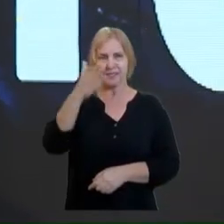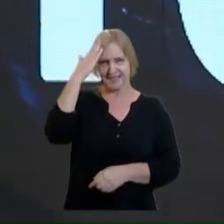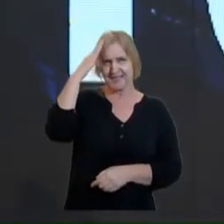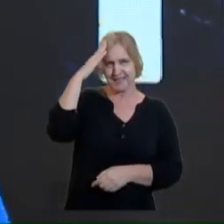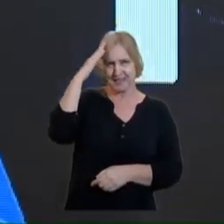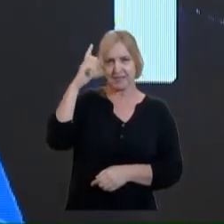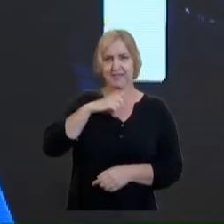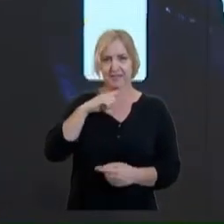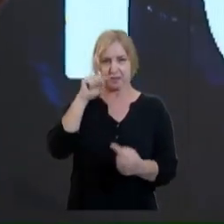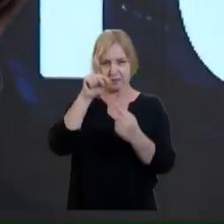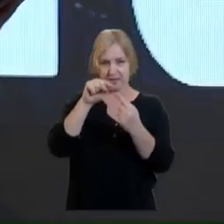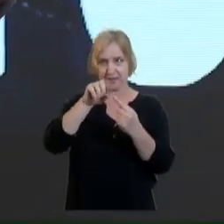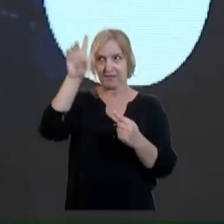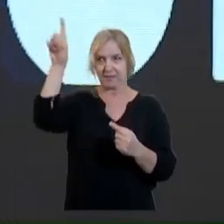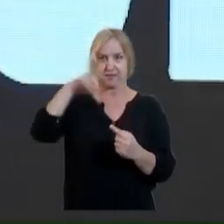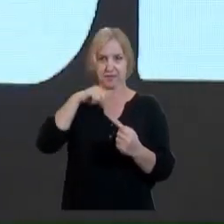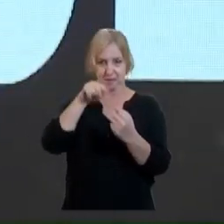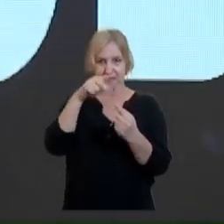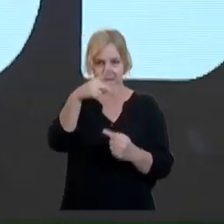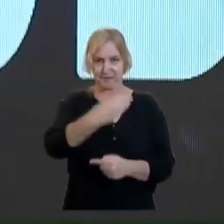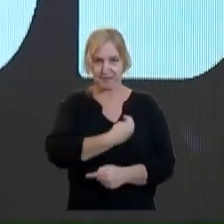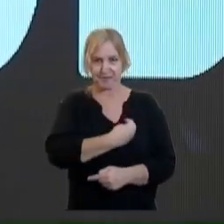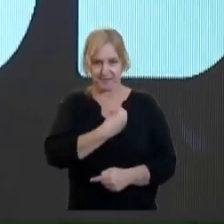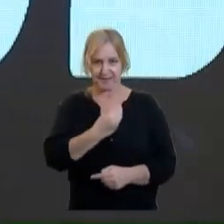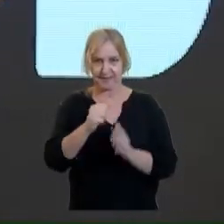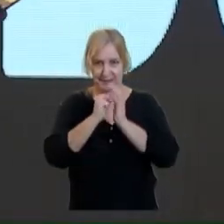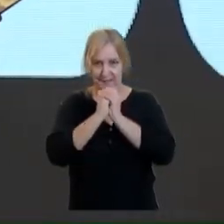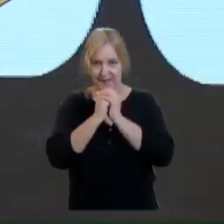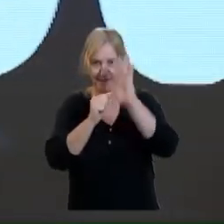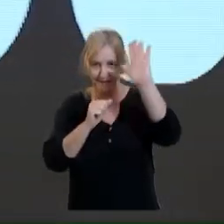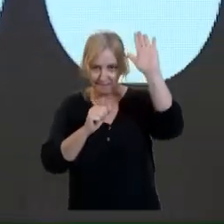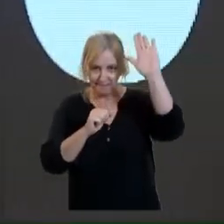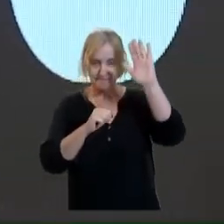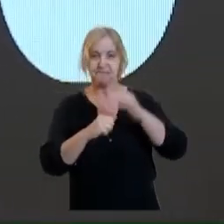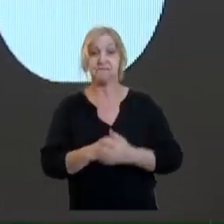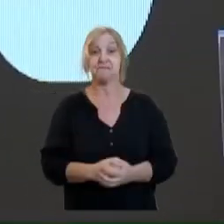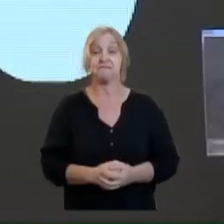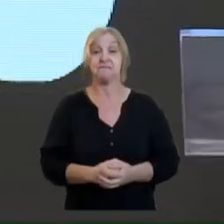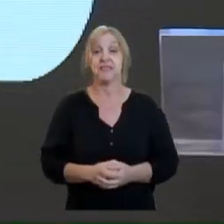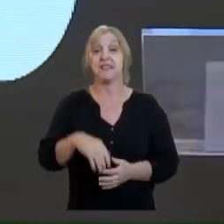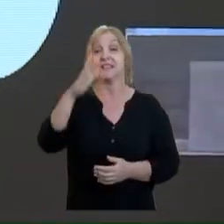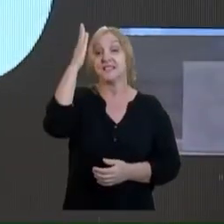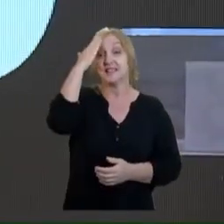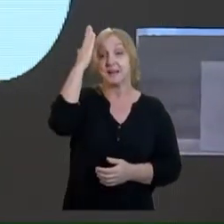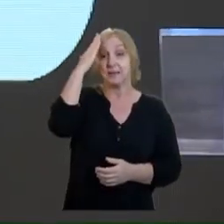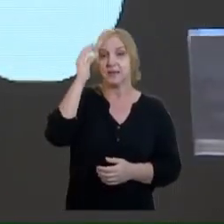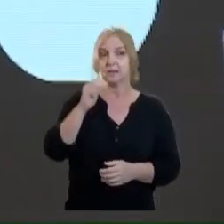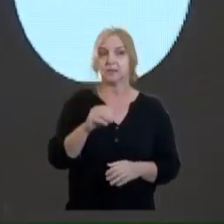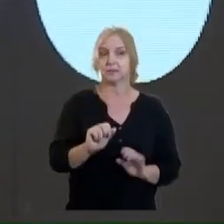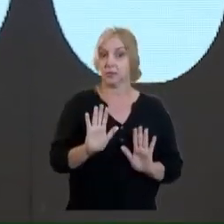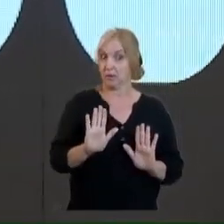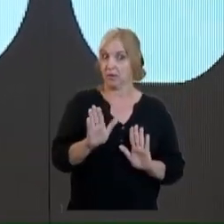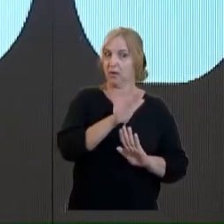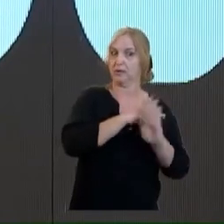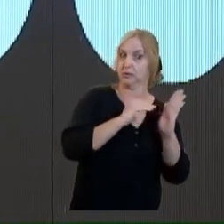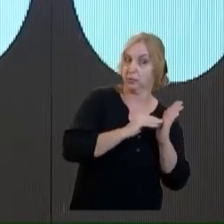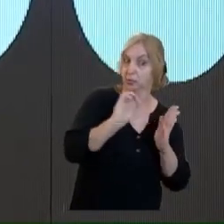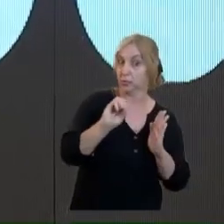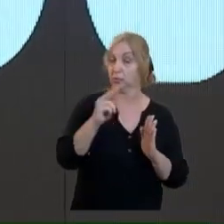segundo o propósito de Deus? Amém? Diz assim: sabemos, ou é tudo ou é